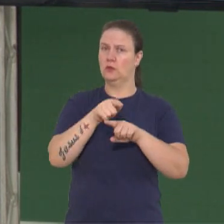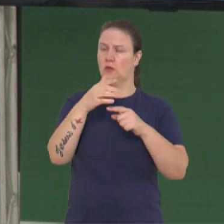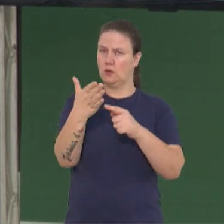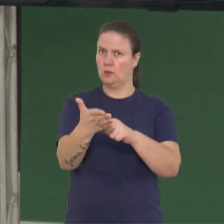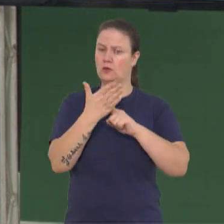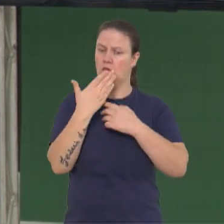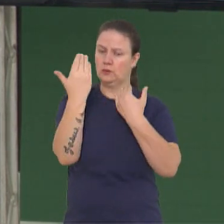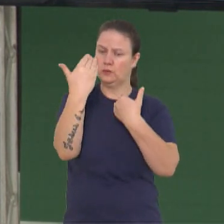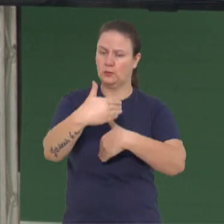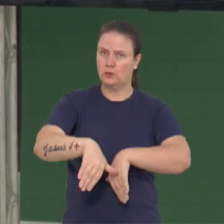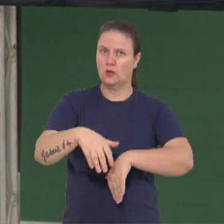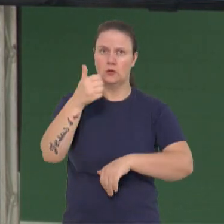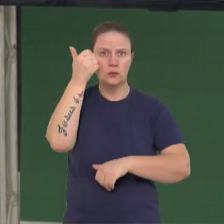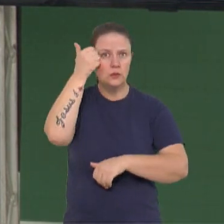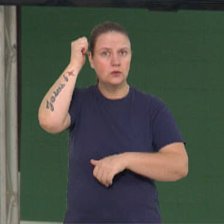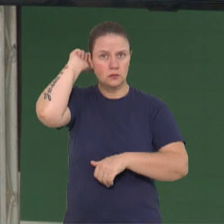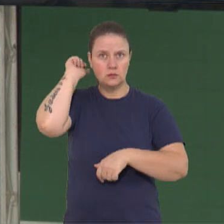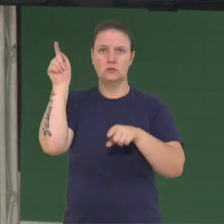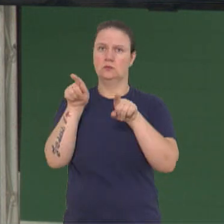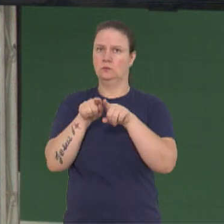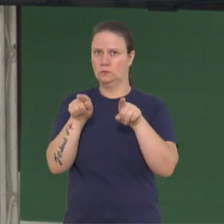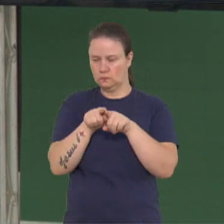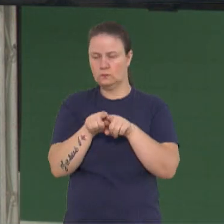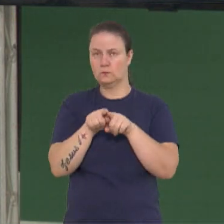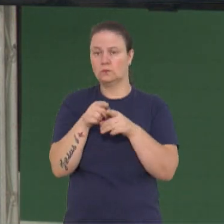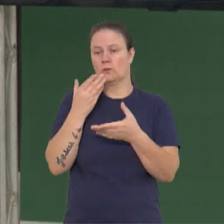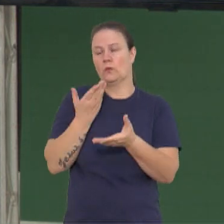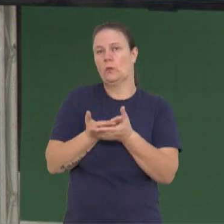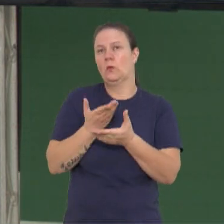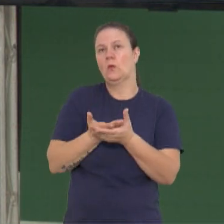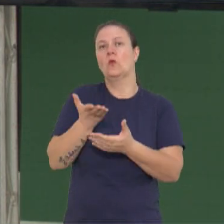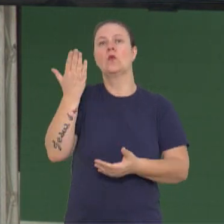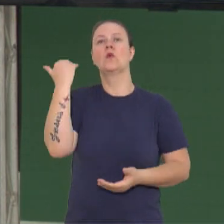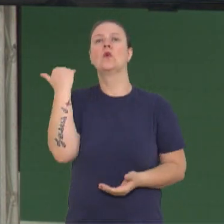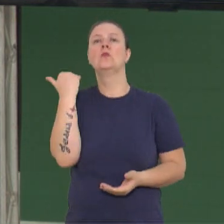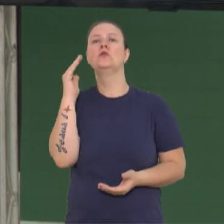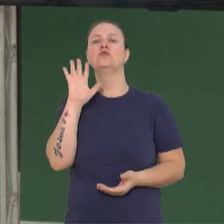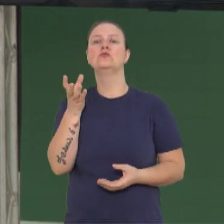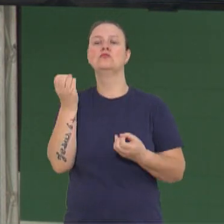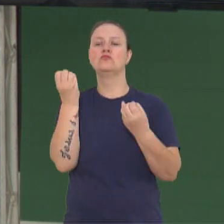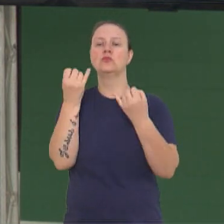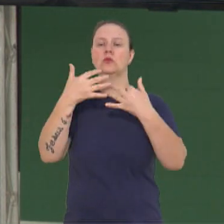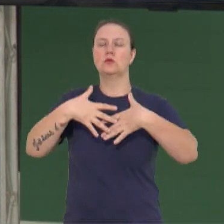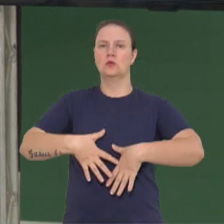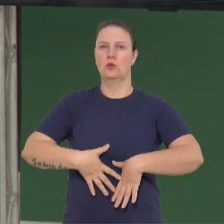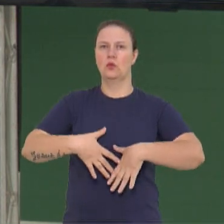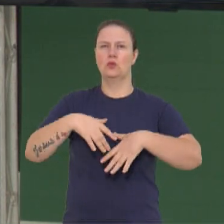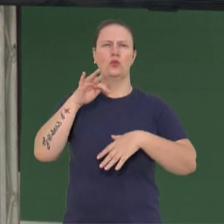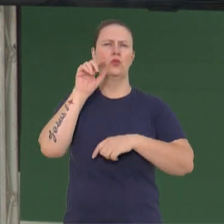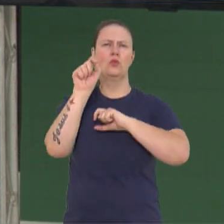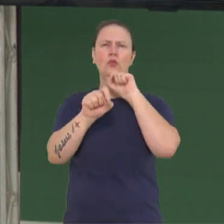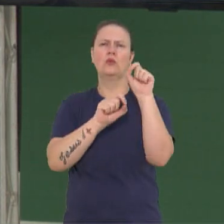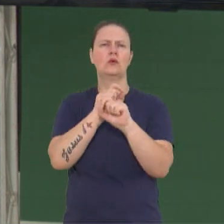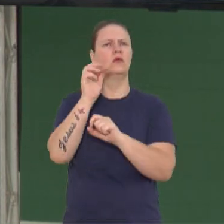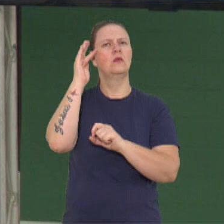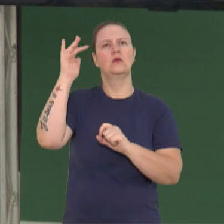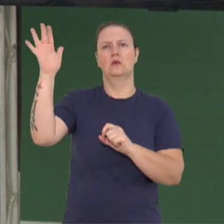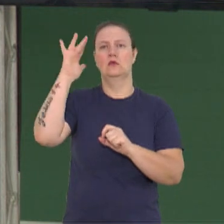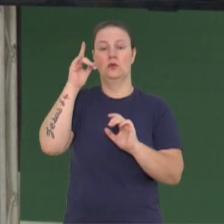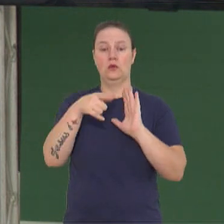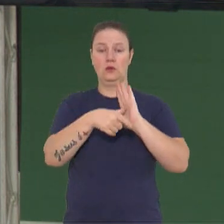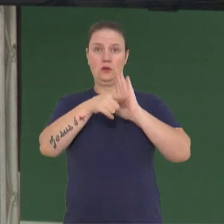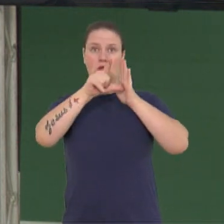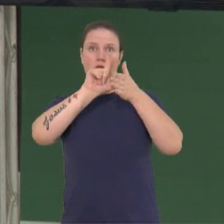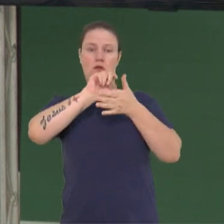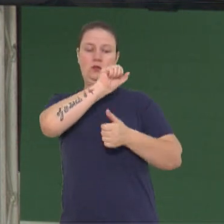Paraná. Na aula passada, nós vimos um pouco do que era a filosofia pré-socrática em geral e,